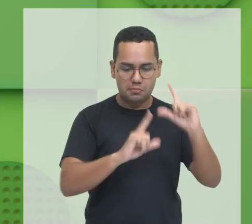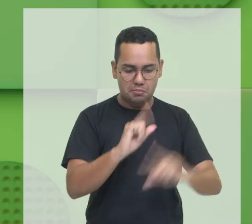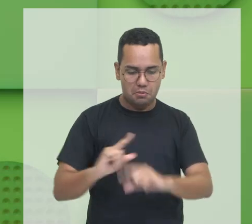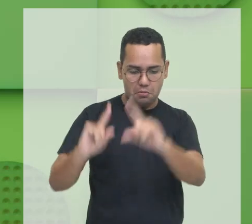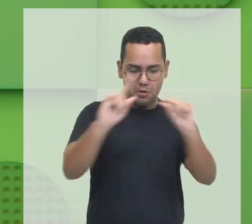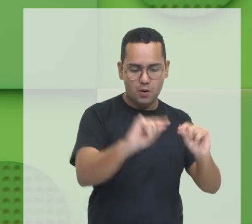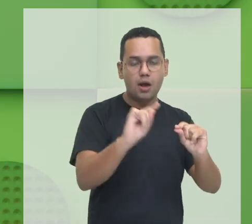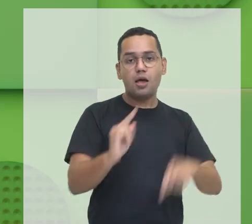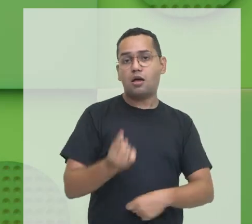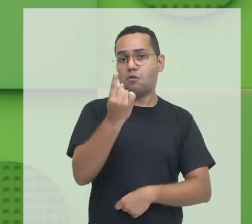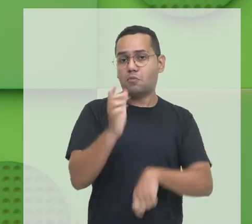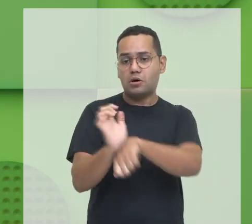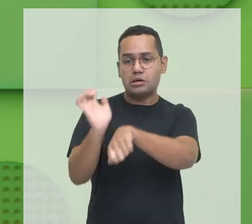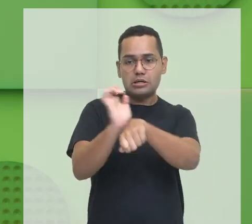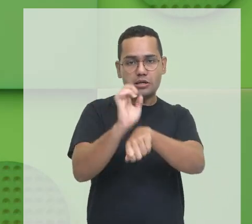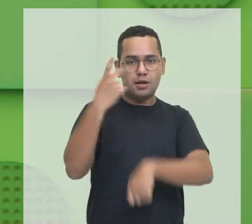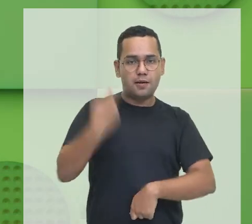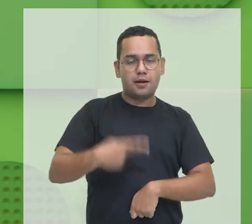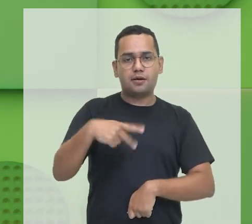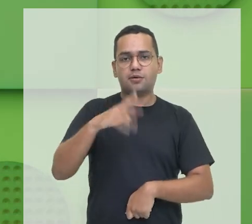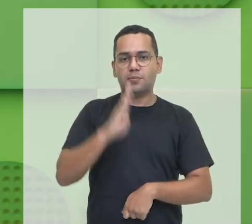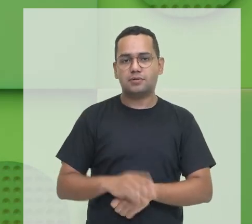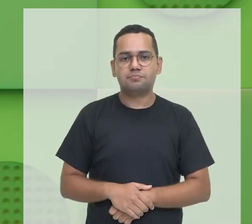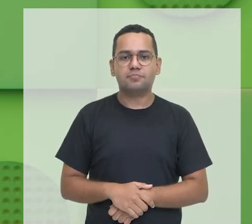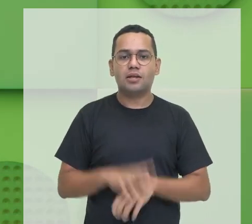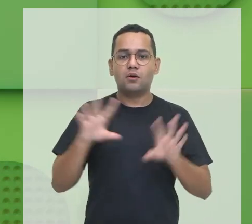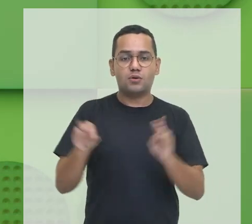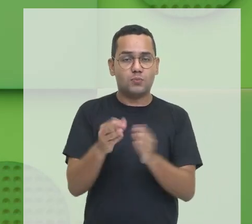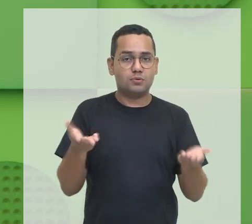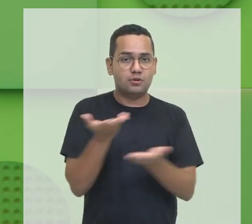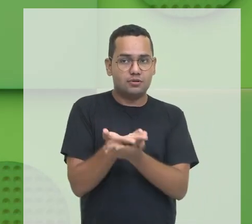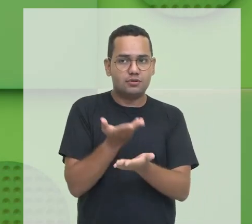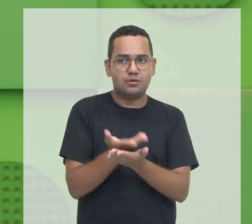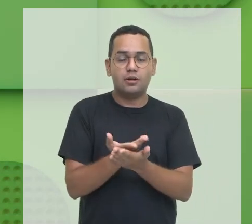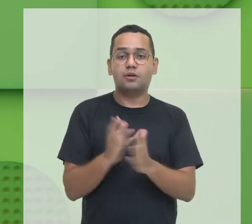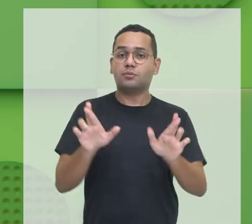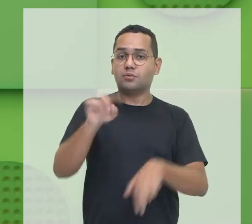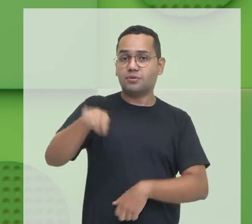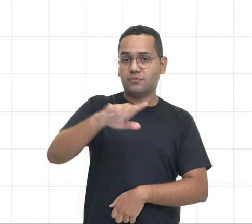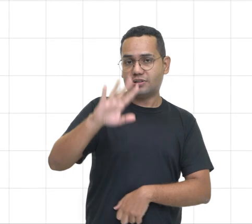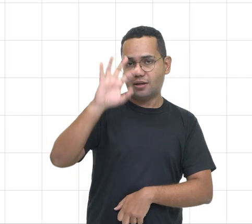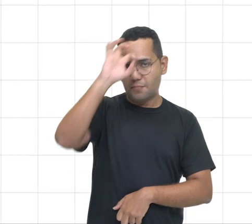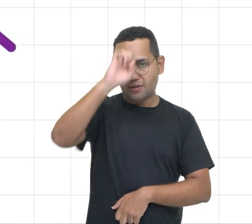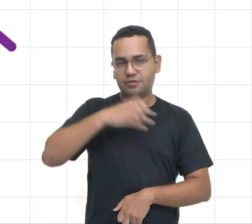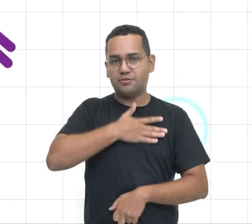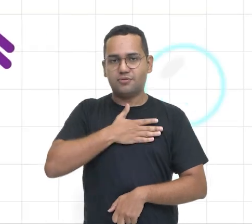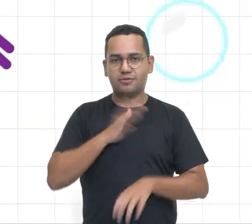certo? Essa foi a nossa aula, espero que você tenha aprendido e tenha gostado. Até a próxima!